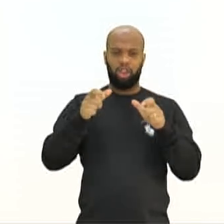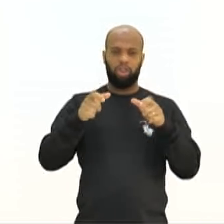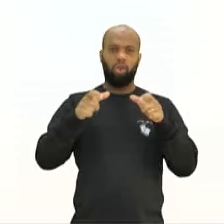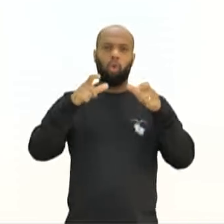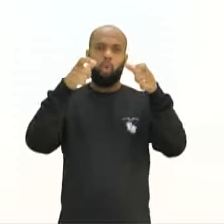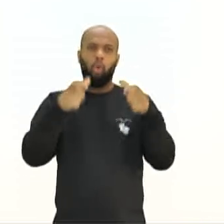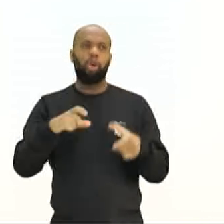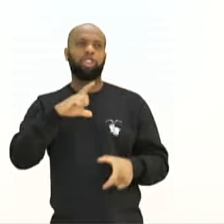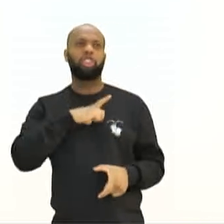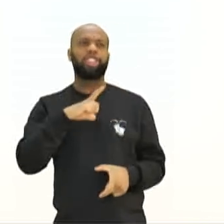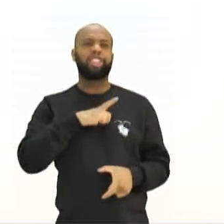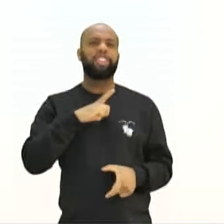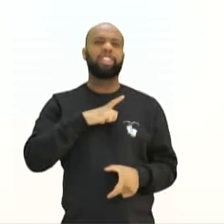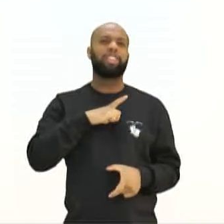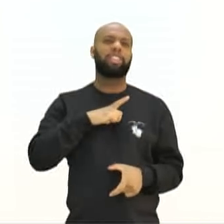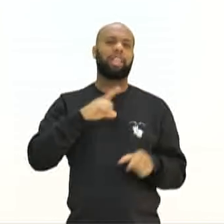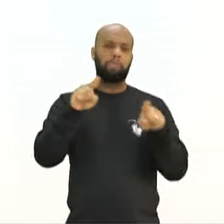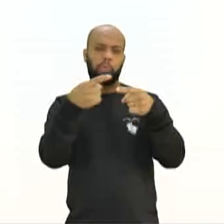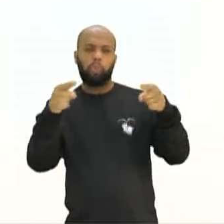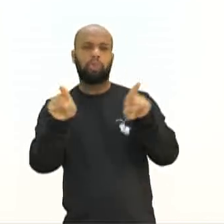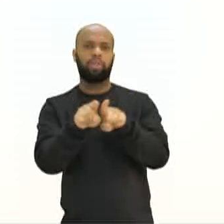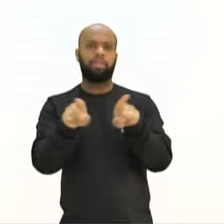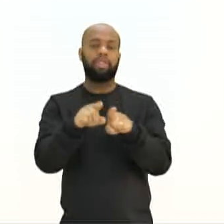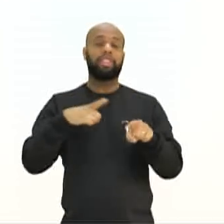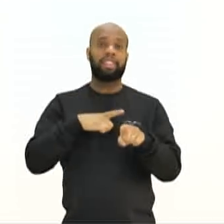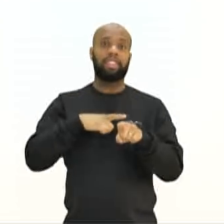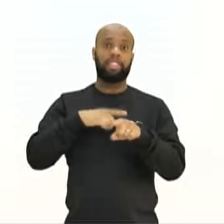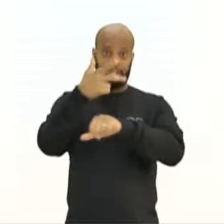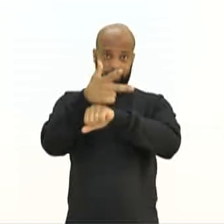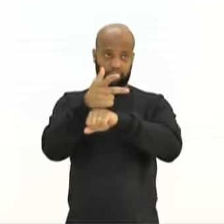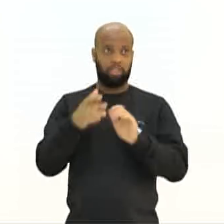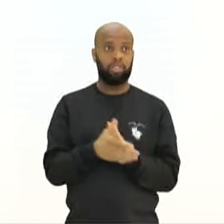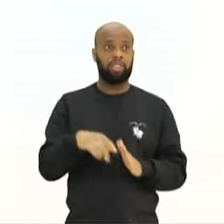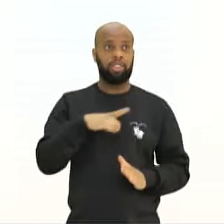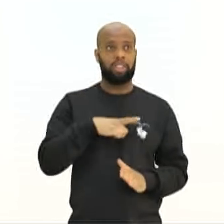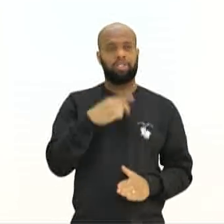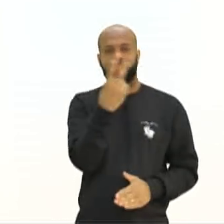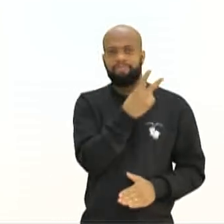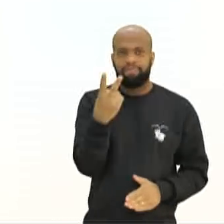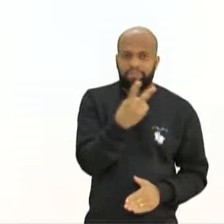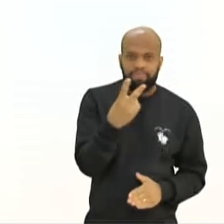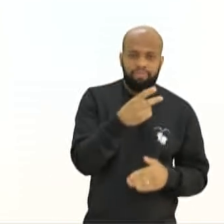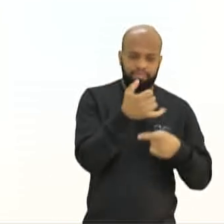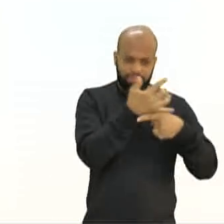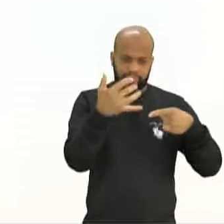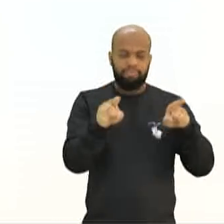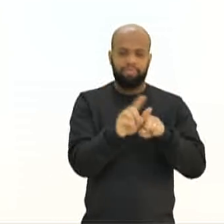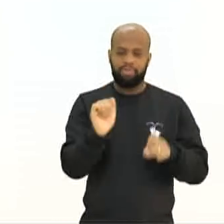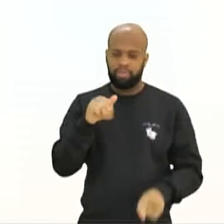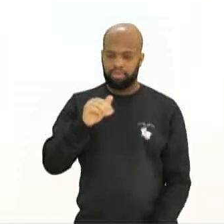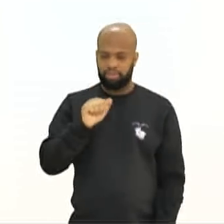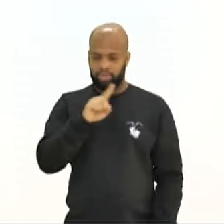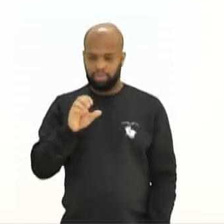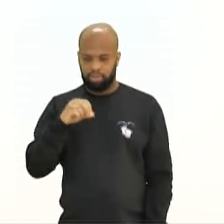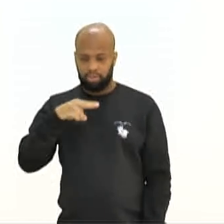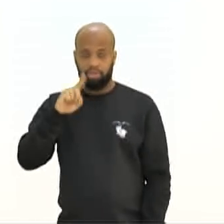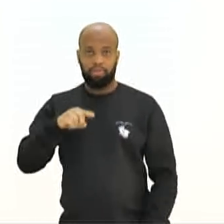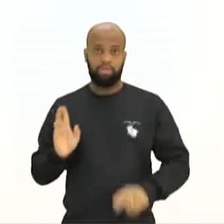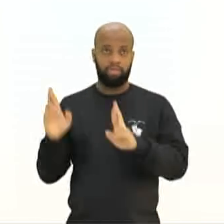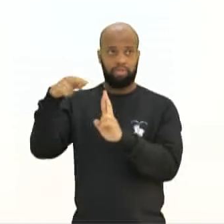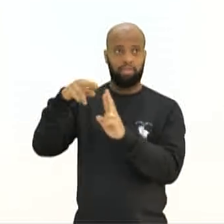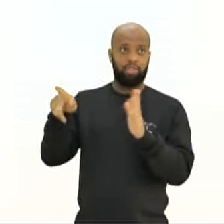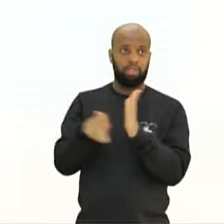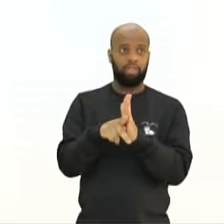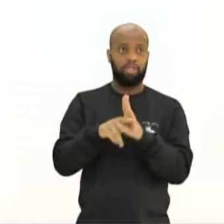vídeo. Vamos ver se dá certo isso no texto? Então vamos lá, ó. Tanto Netflix quanto Amazon Prime Video continuarão a ser referência na indústria